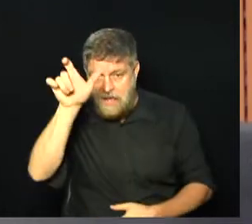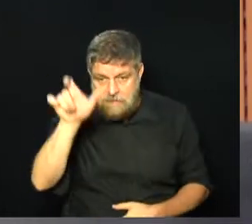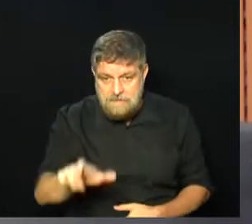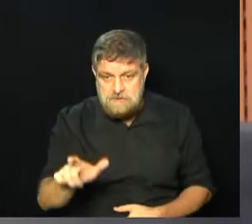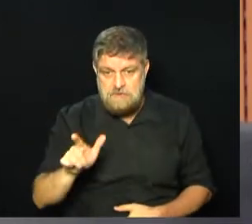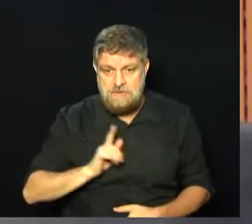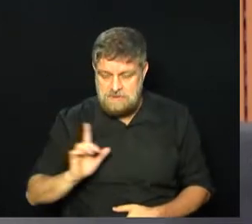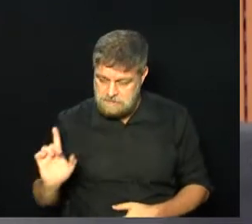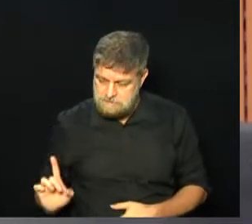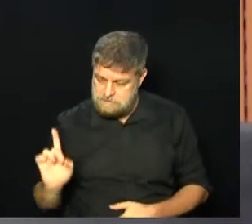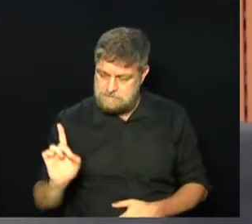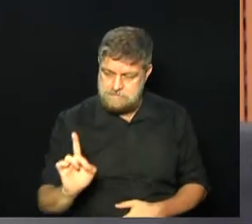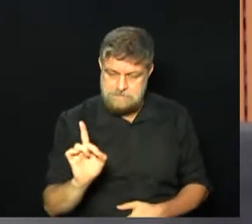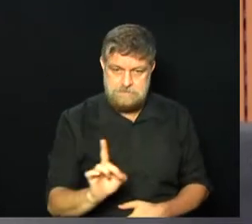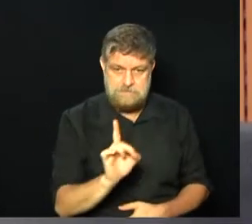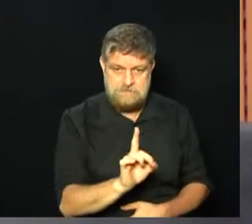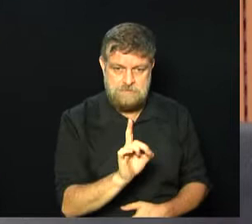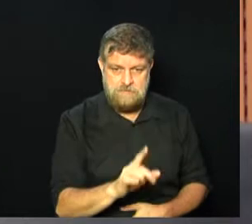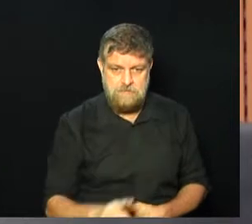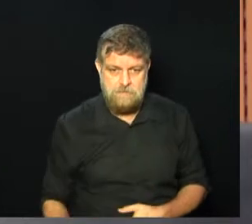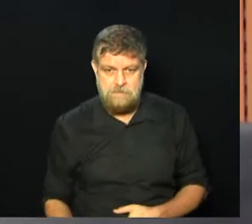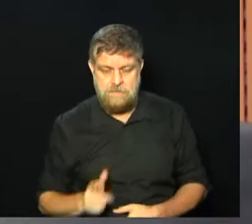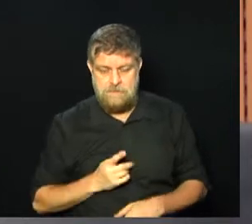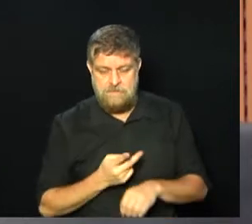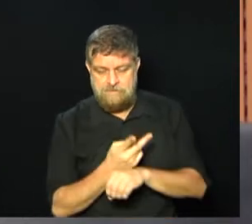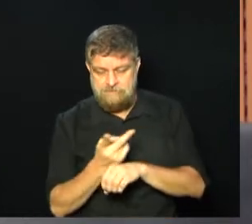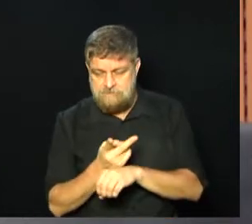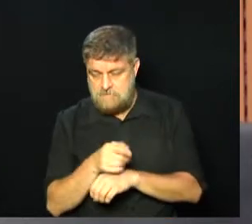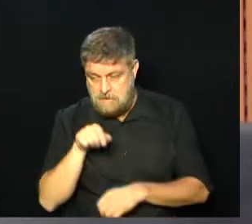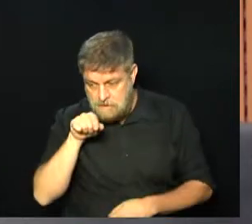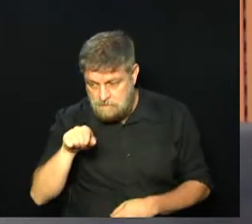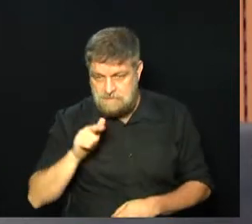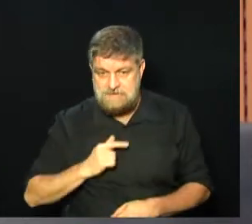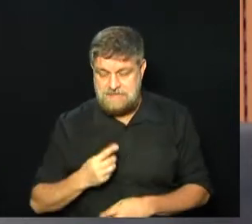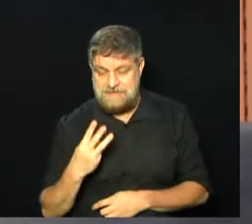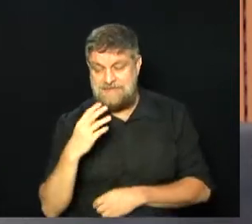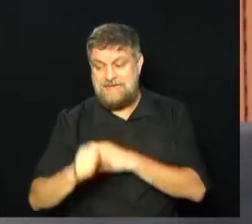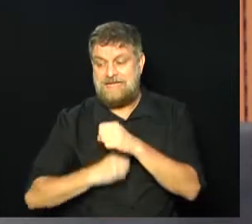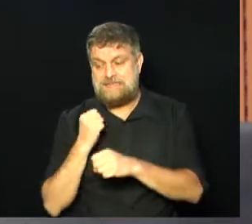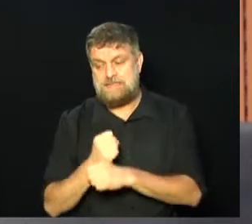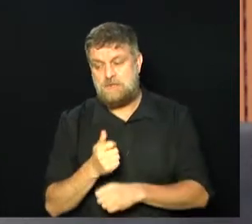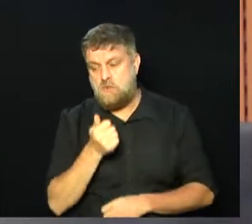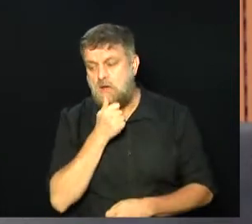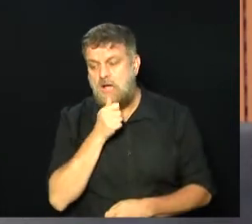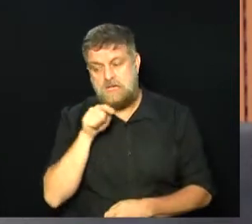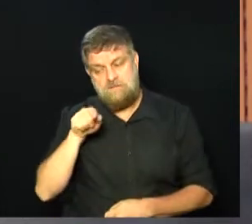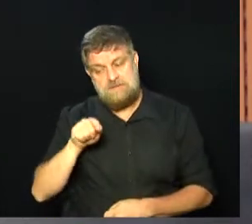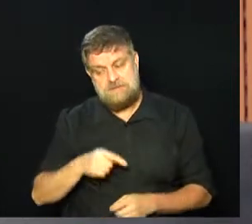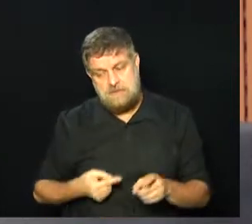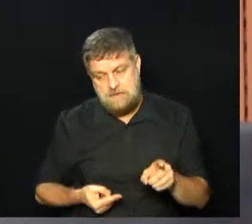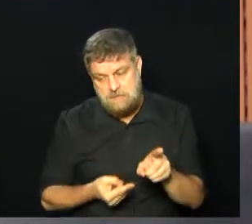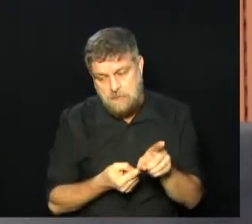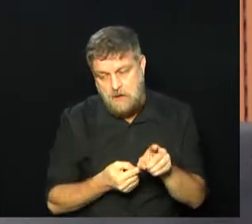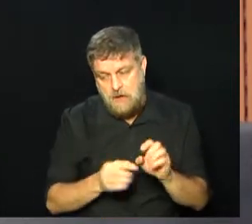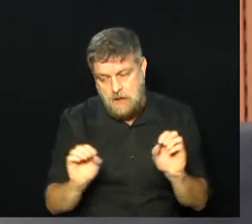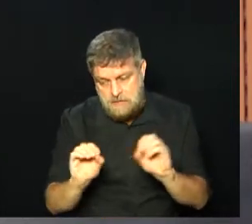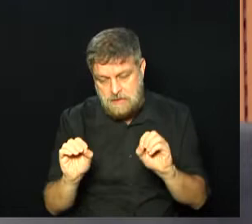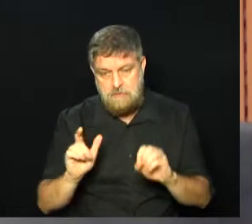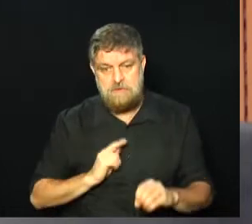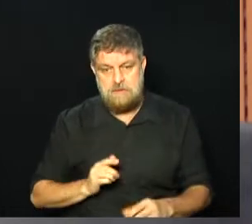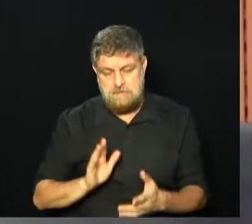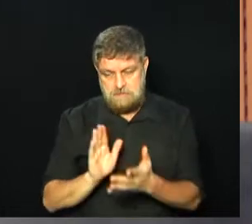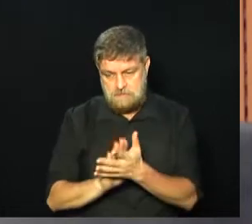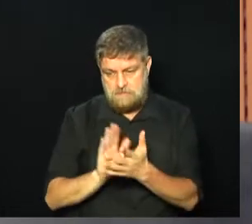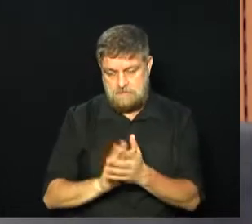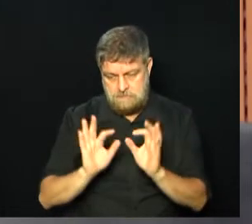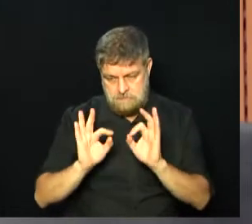tem que ser buscada para, olha, você não faz 3 anos que você não faz exame, faz 2 anos, essa busca ativa que chama. Então, parabéns pela